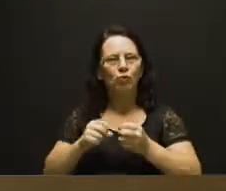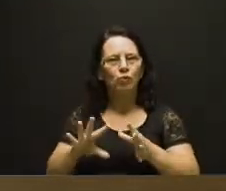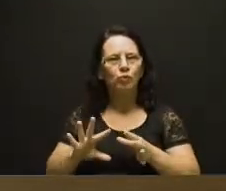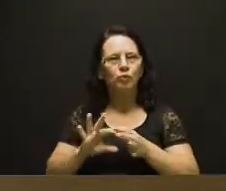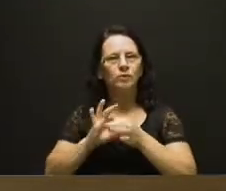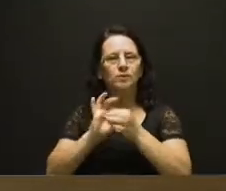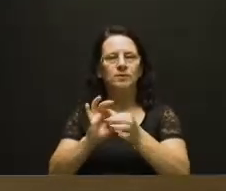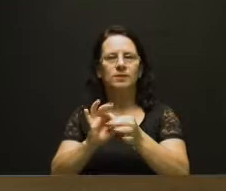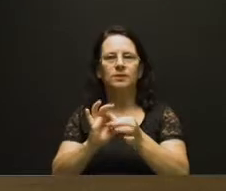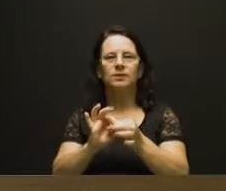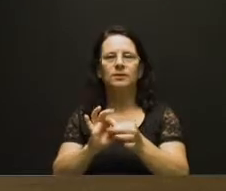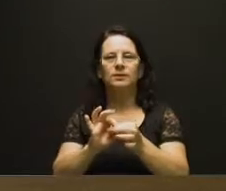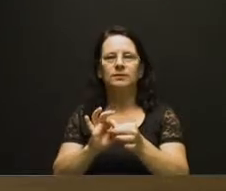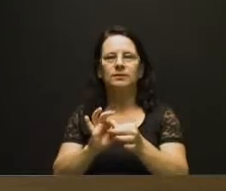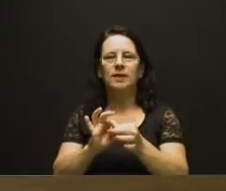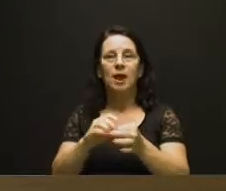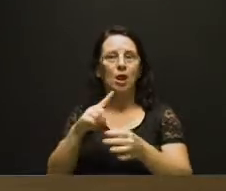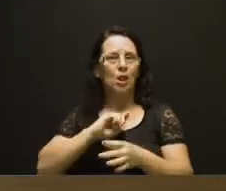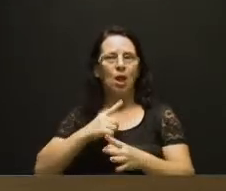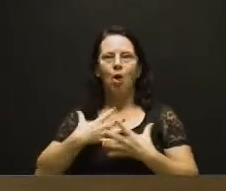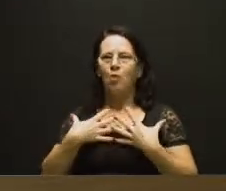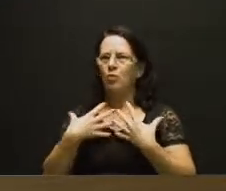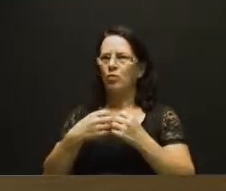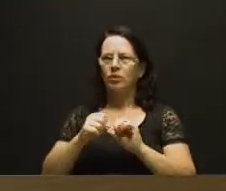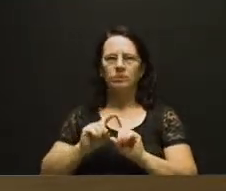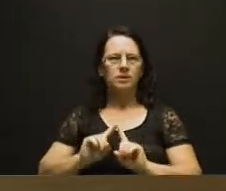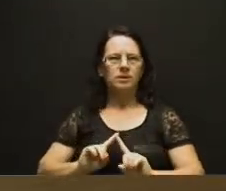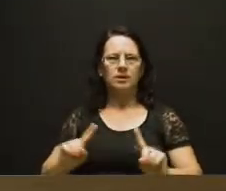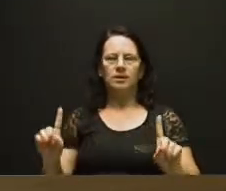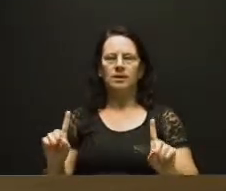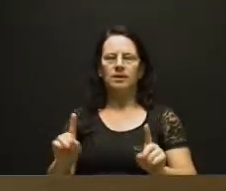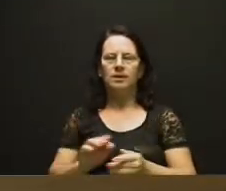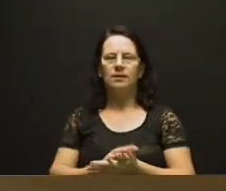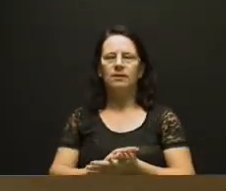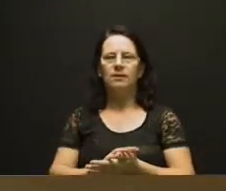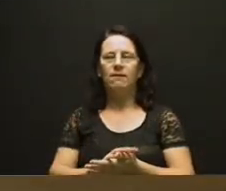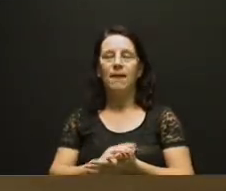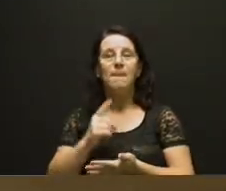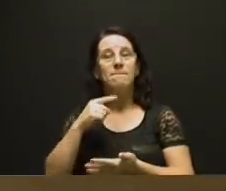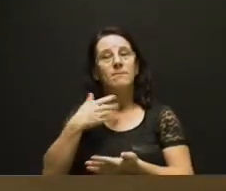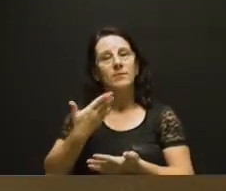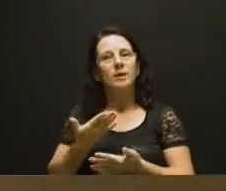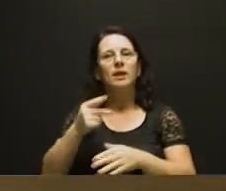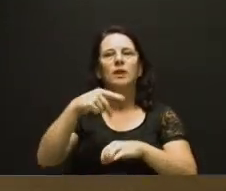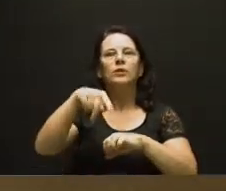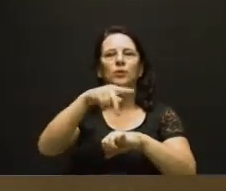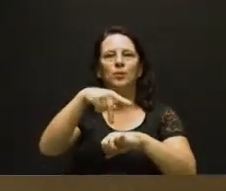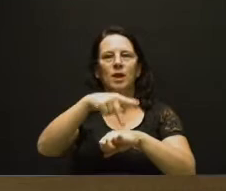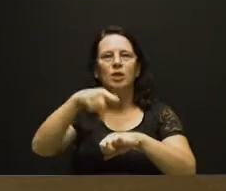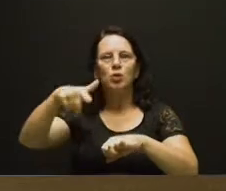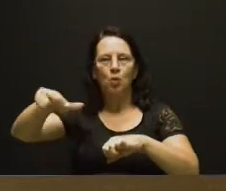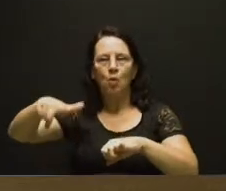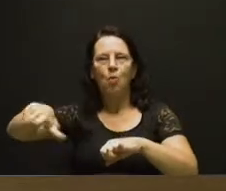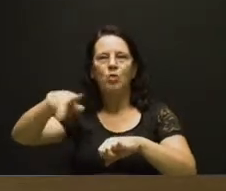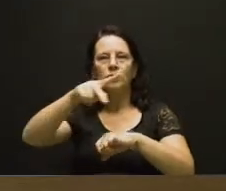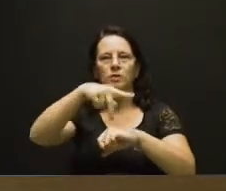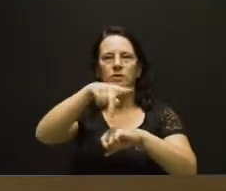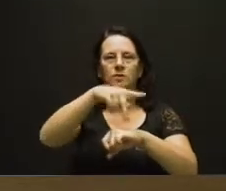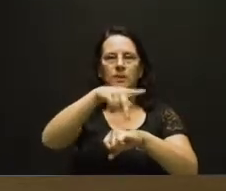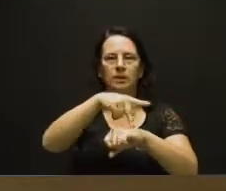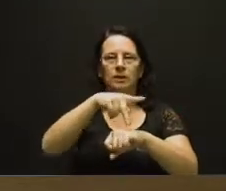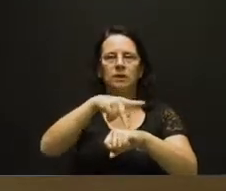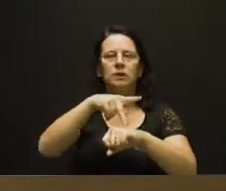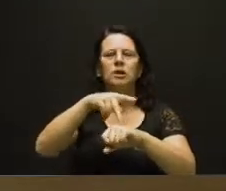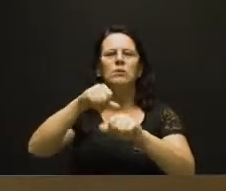é inadmissível a gente viver isso apesar que o país e alguns outros países terem esse